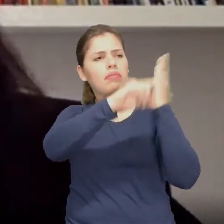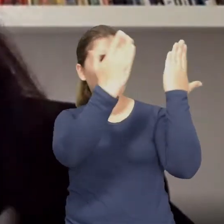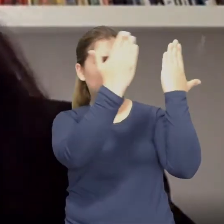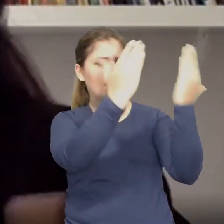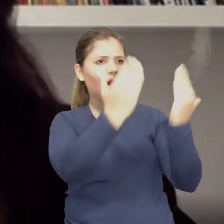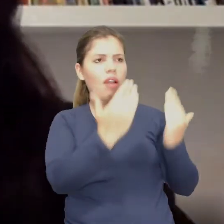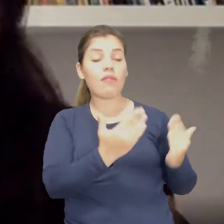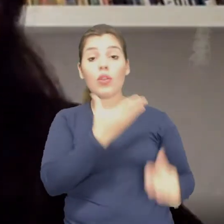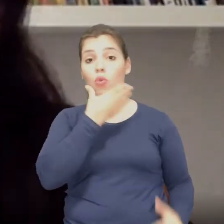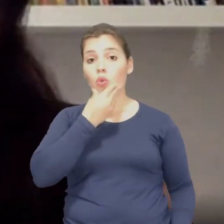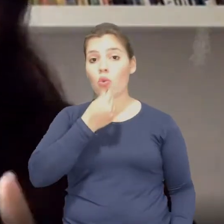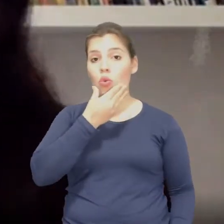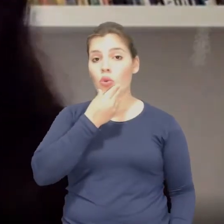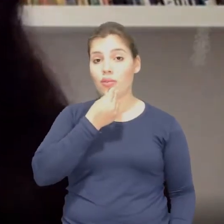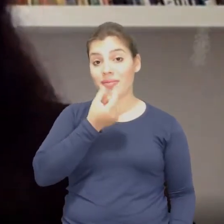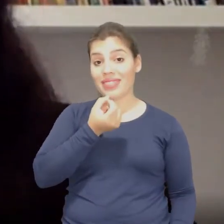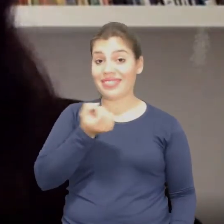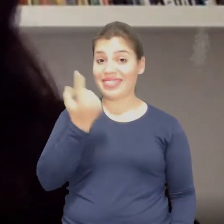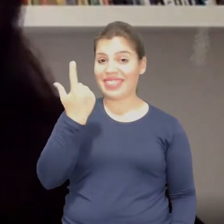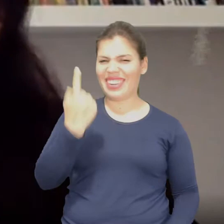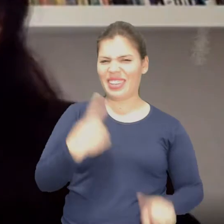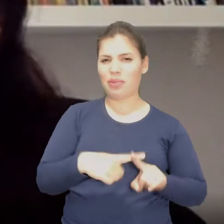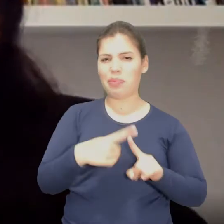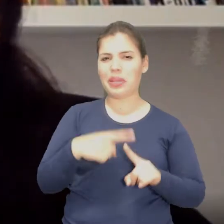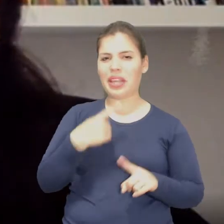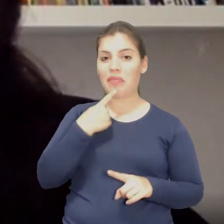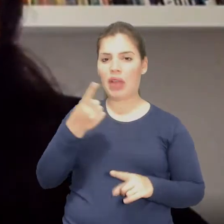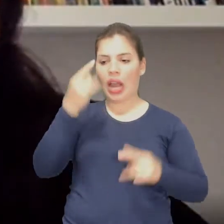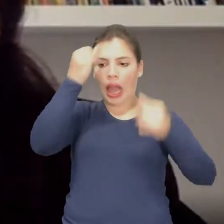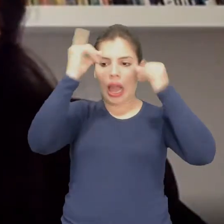porque a gente, quando fala em dietas, a gente já pensa nas mulheres,